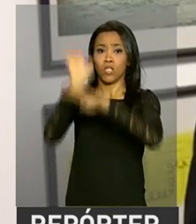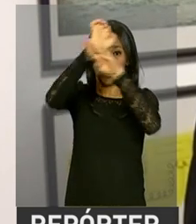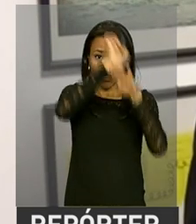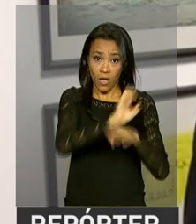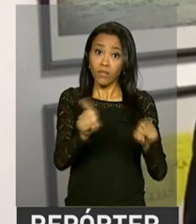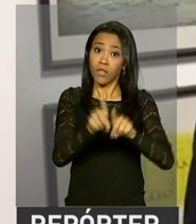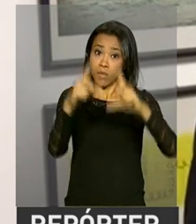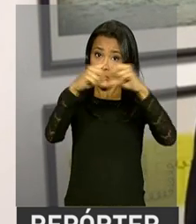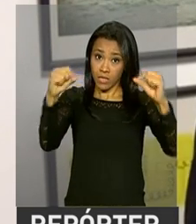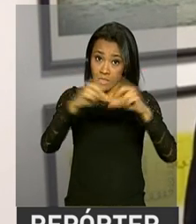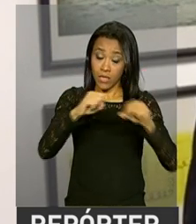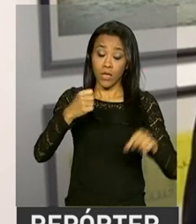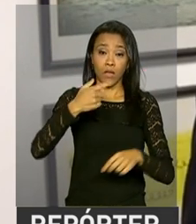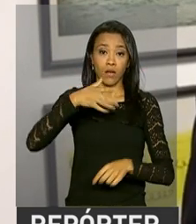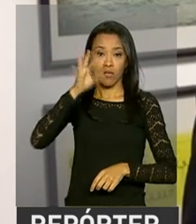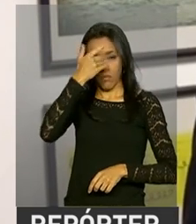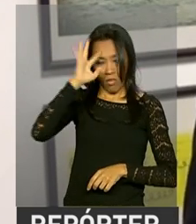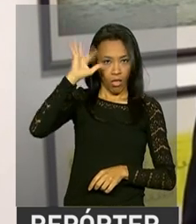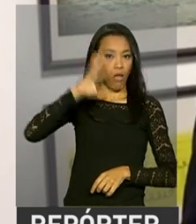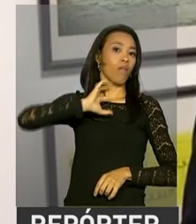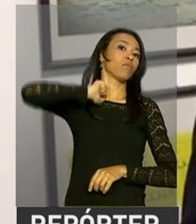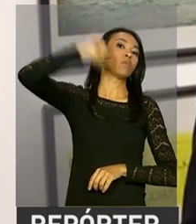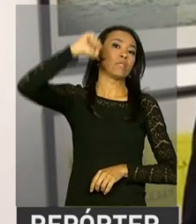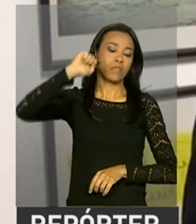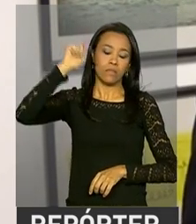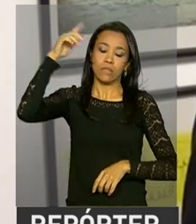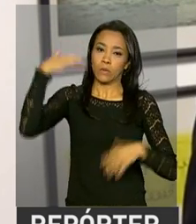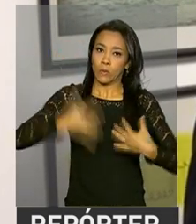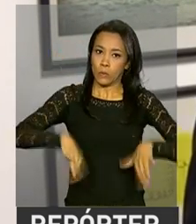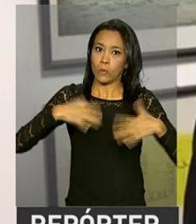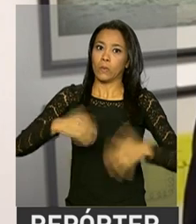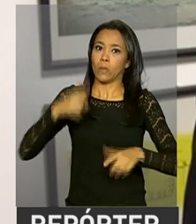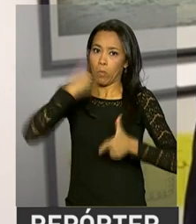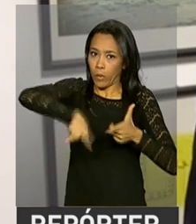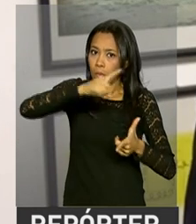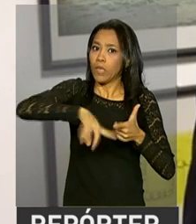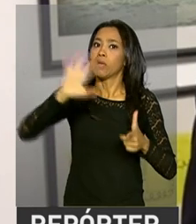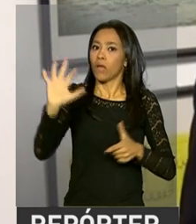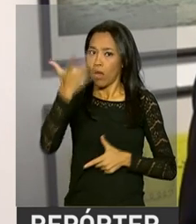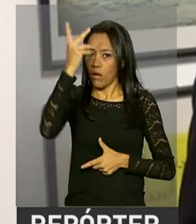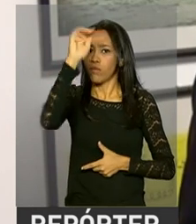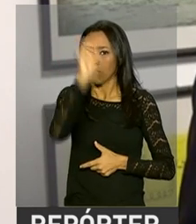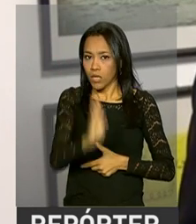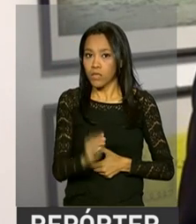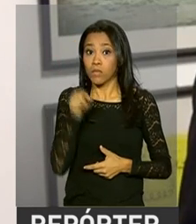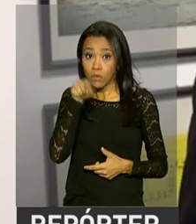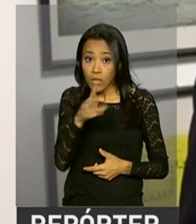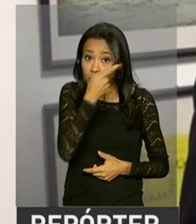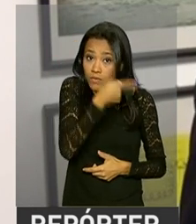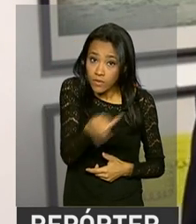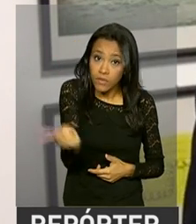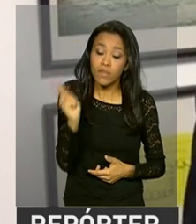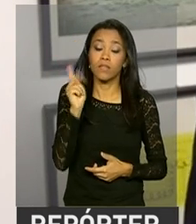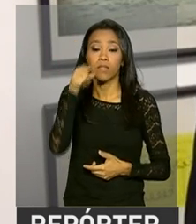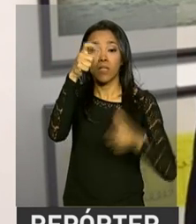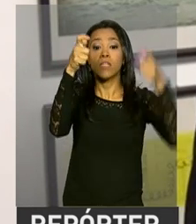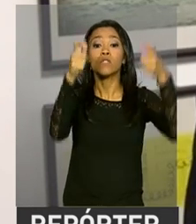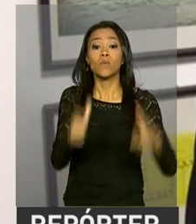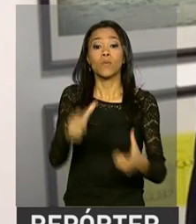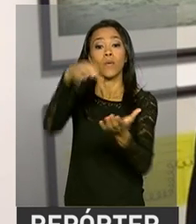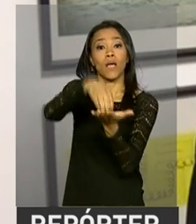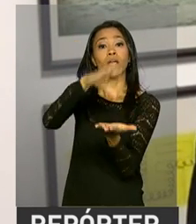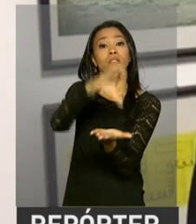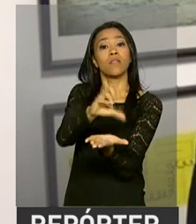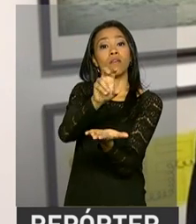O suicídio é considerado pelo Ministério da Saúde um problema de saúde pública no Brasil. Nesta visita à unidade do CVV aqui